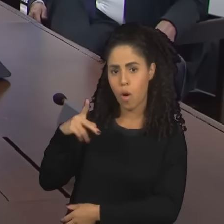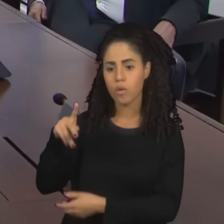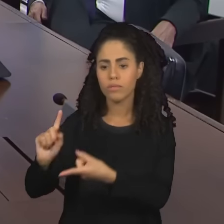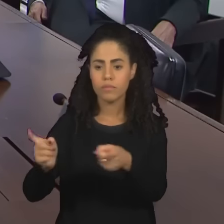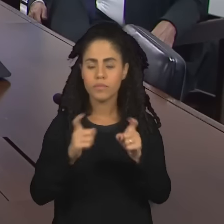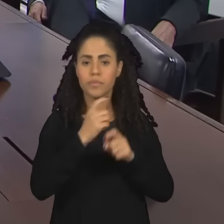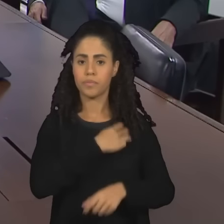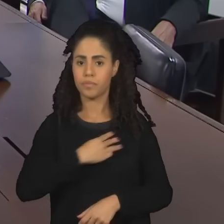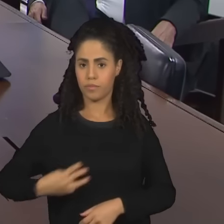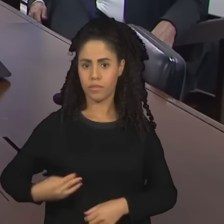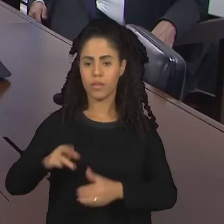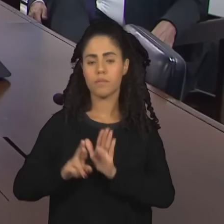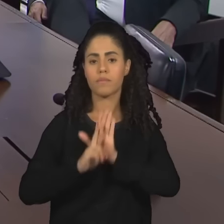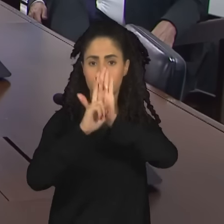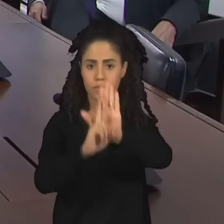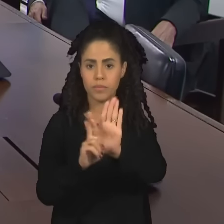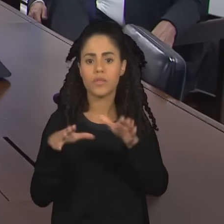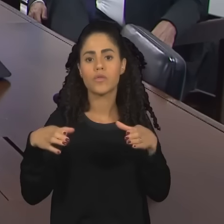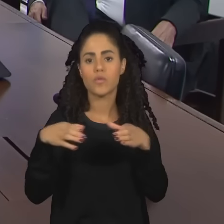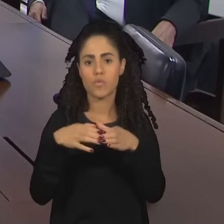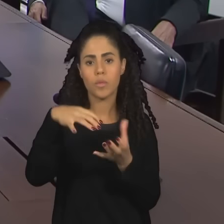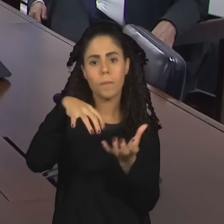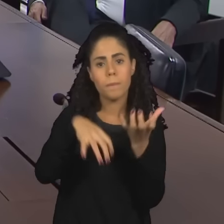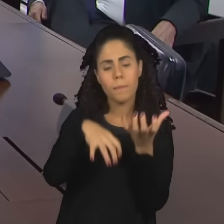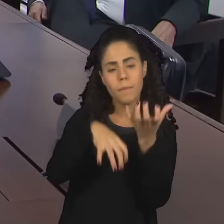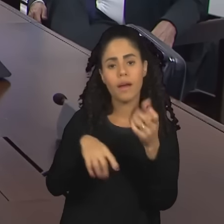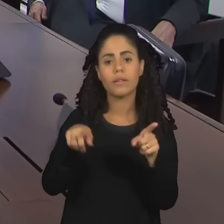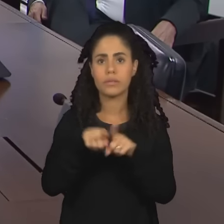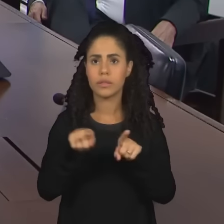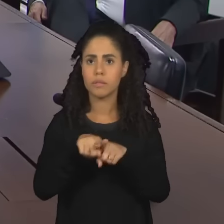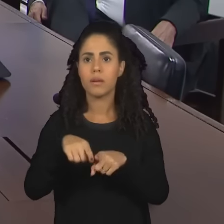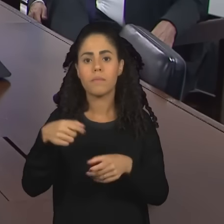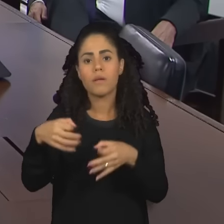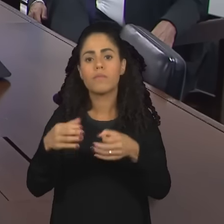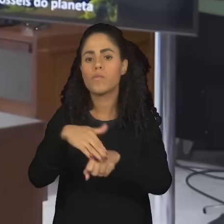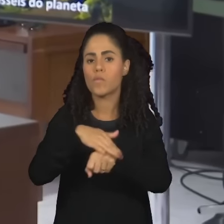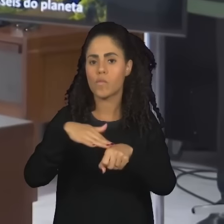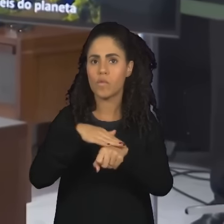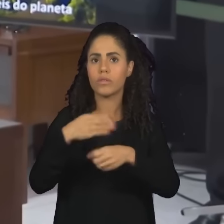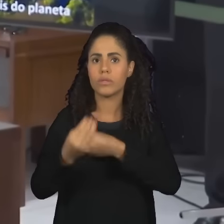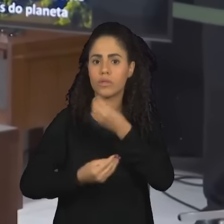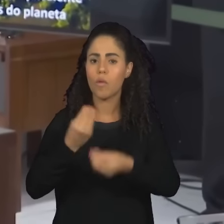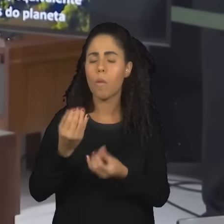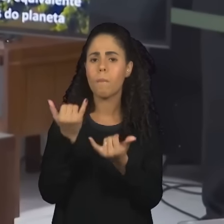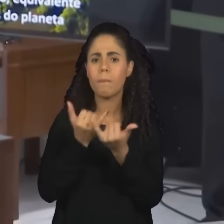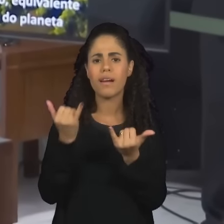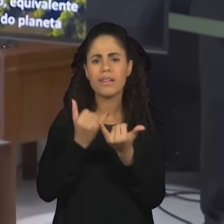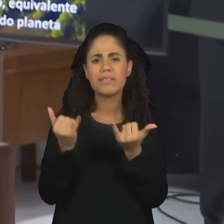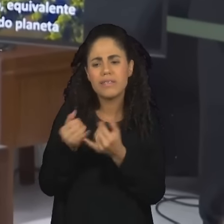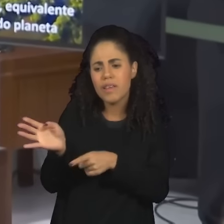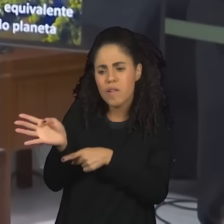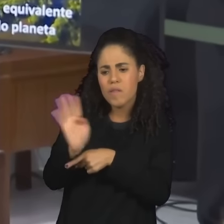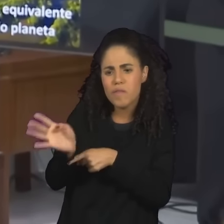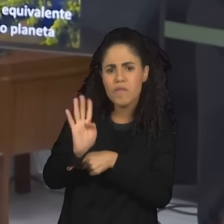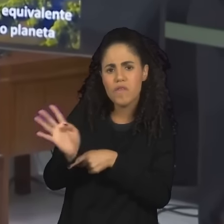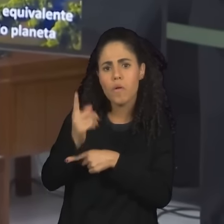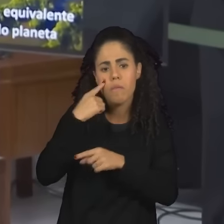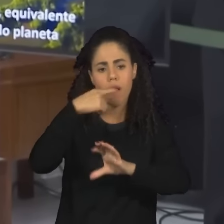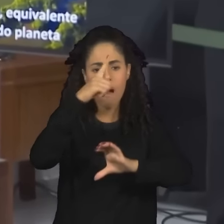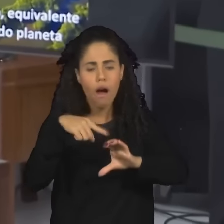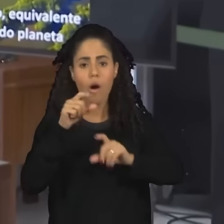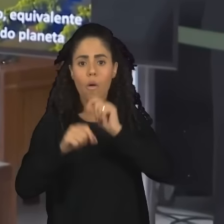ministros e representantes do Congresso Nacional e Supremo Tribunal Federal. Parecia um daqueles filmes de ficção